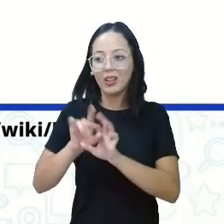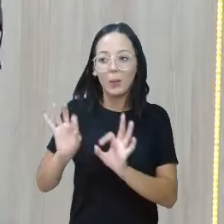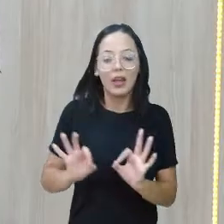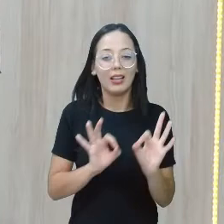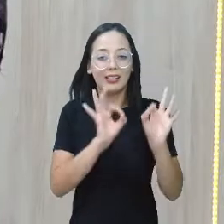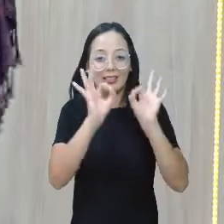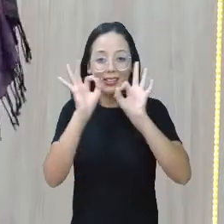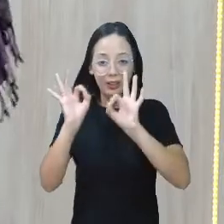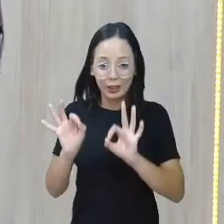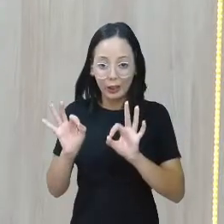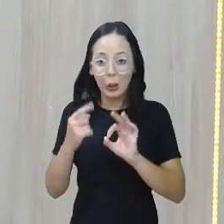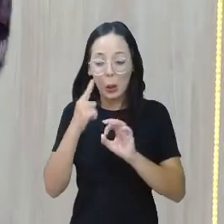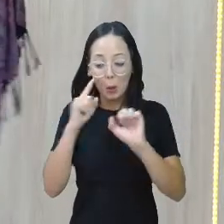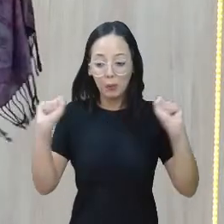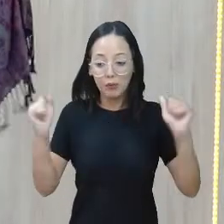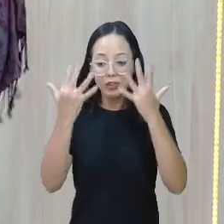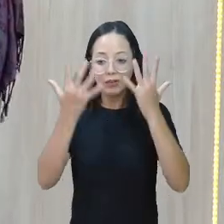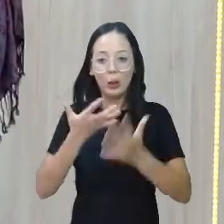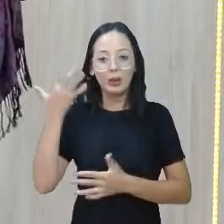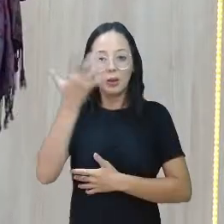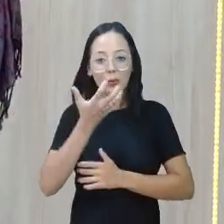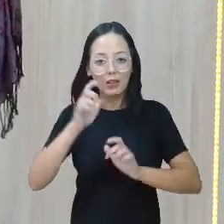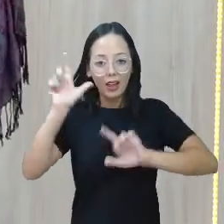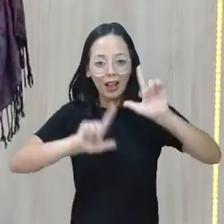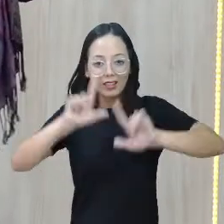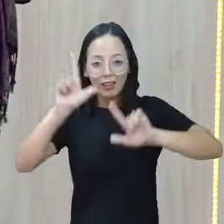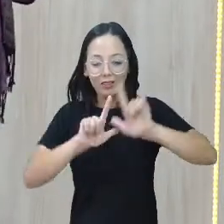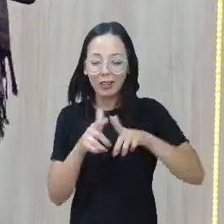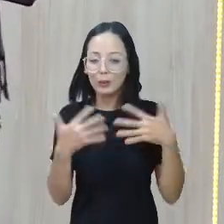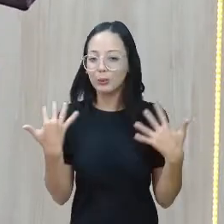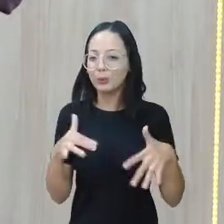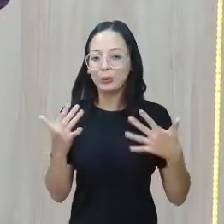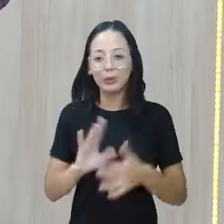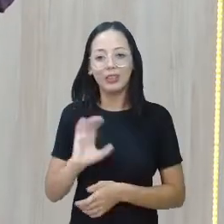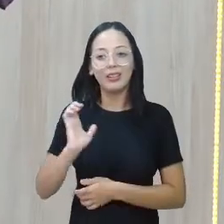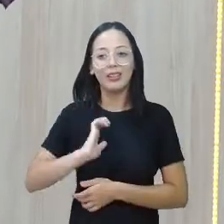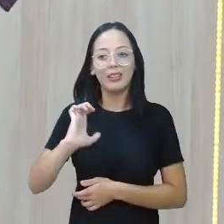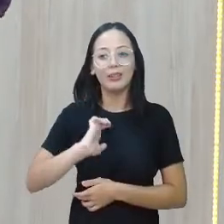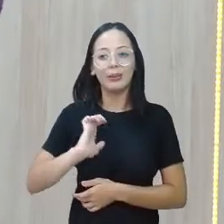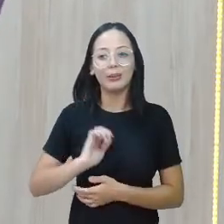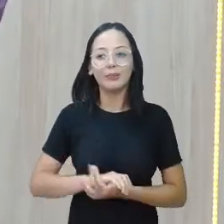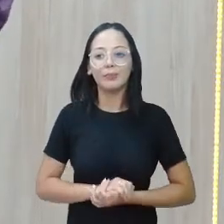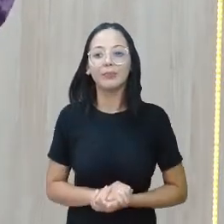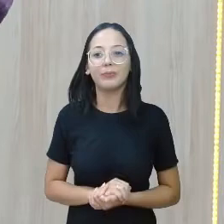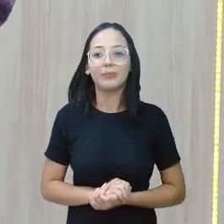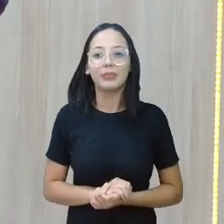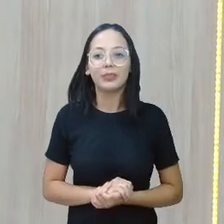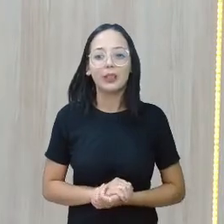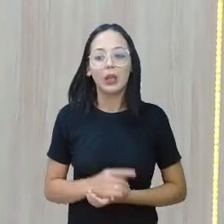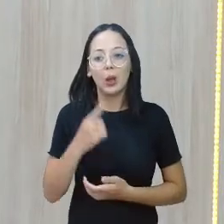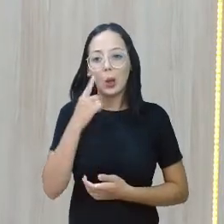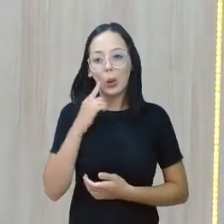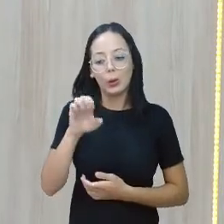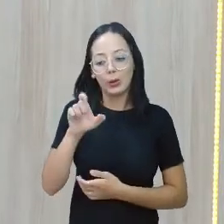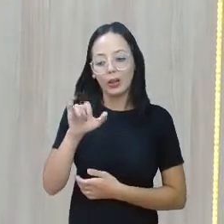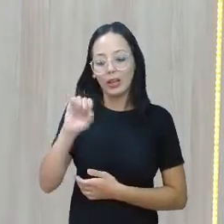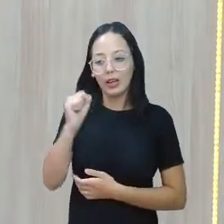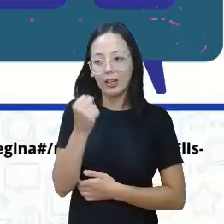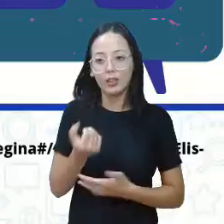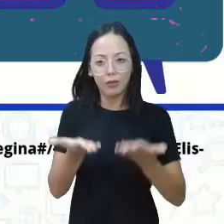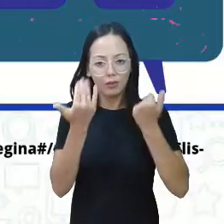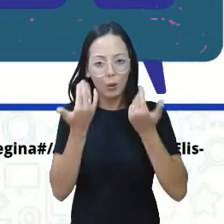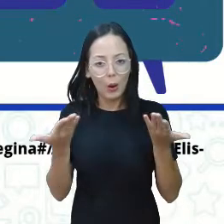vê? Um festival de música da TV Excelsior, acabou-se. Olha aqui a Elis. Vamos